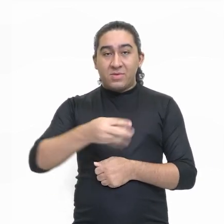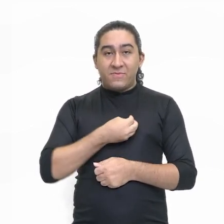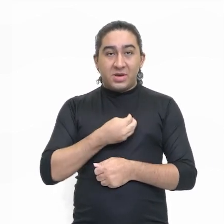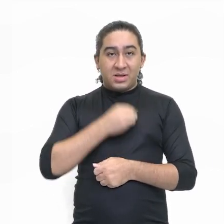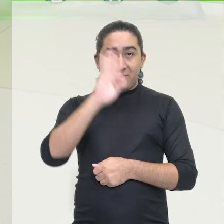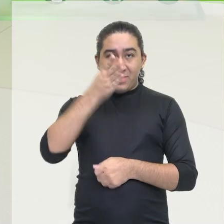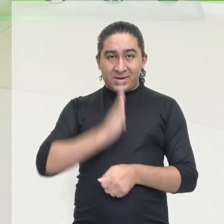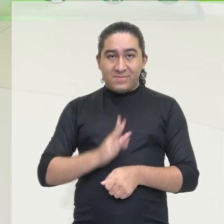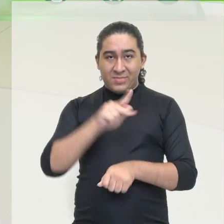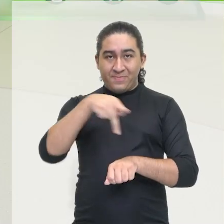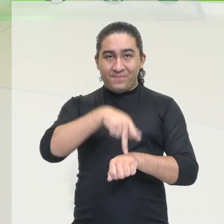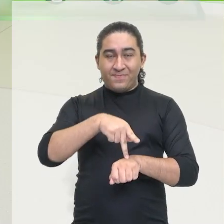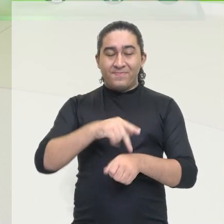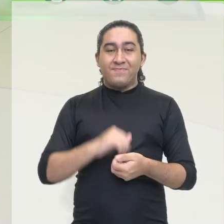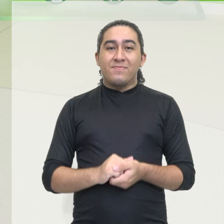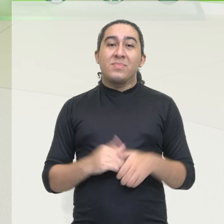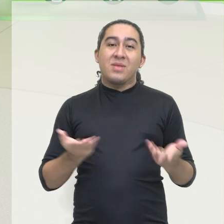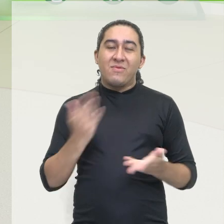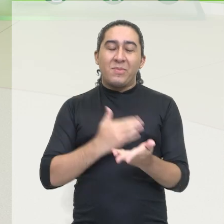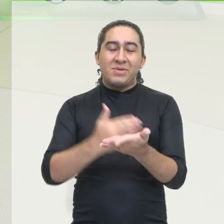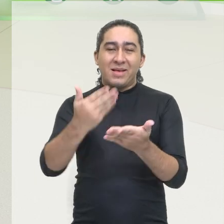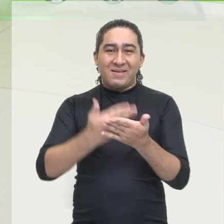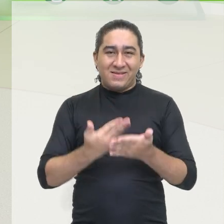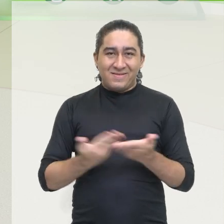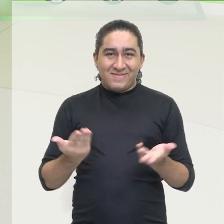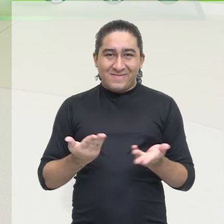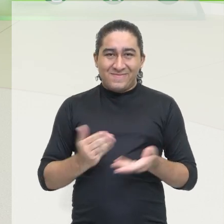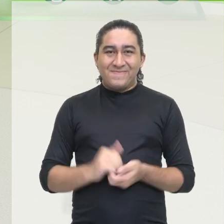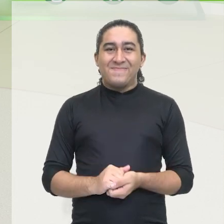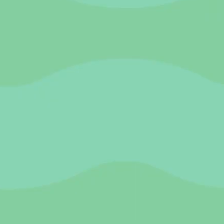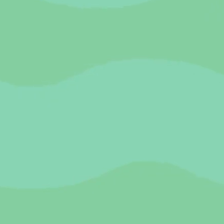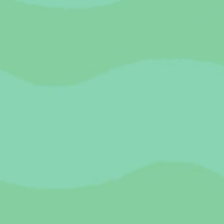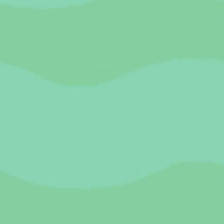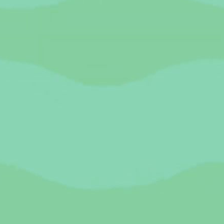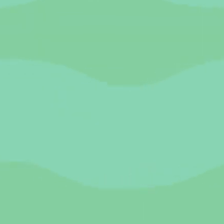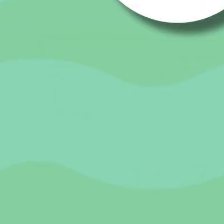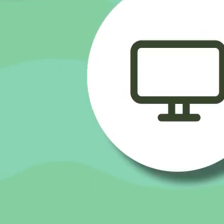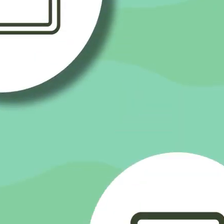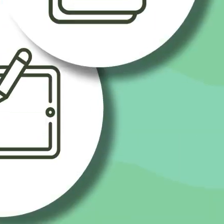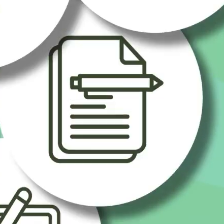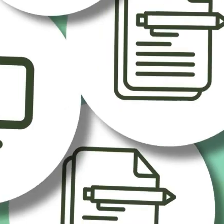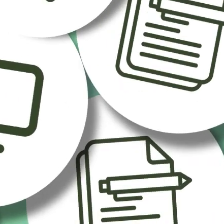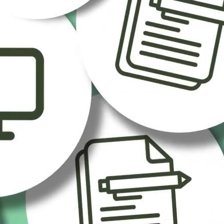Biomas Brasileiros. Então, vamos começar a nossa aula?